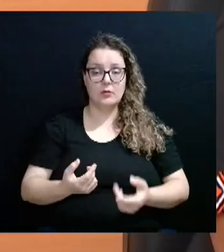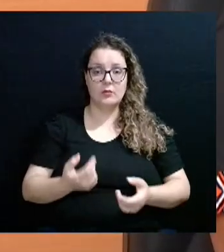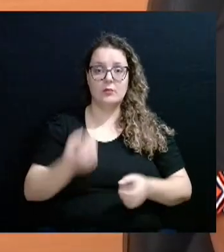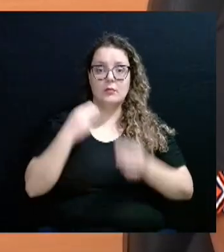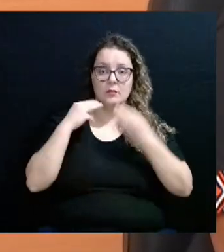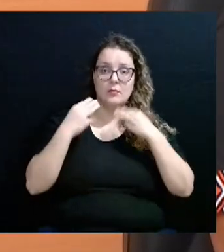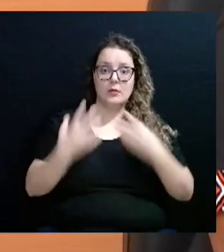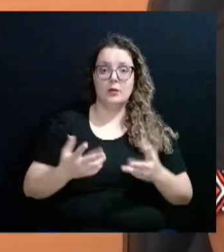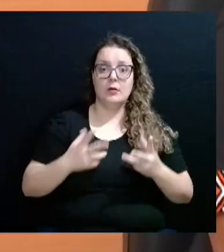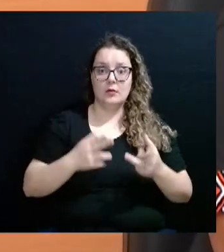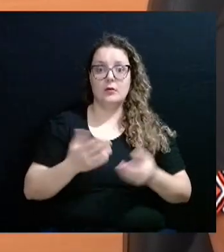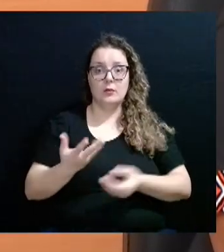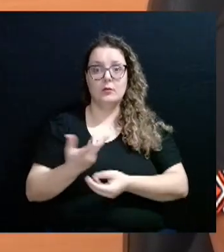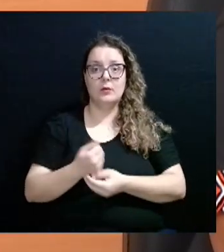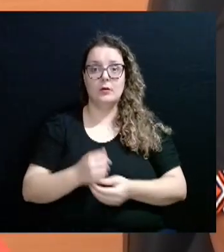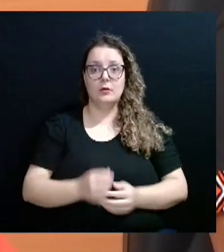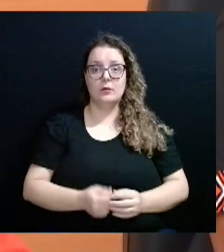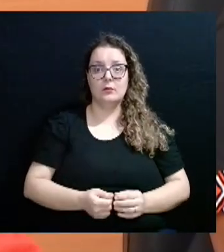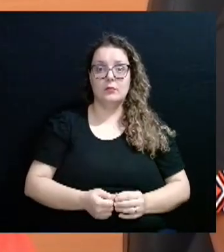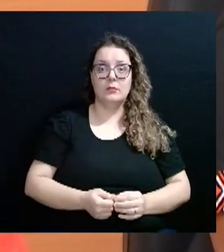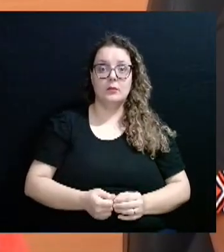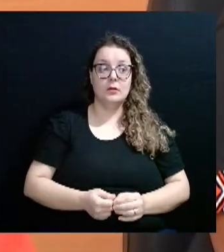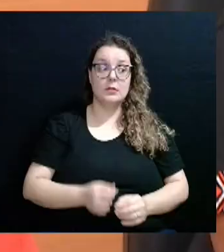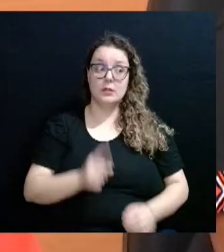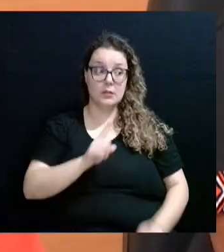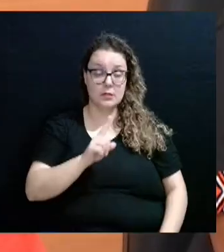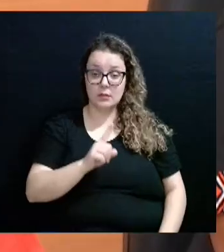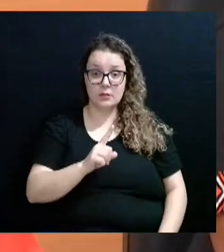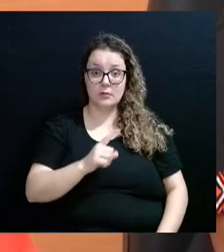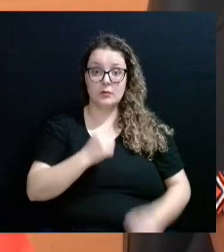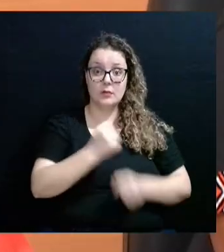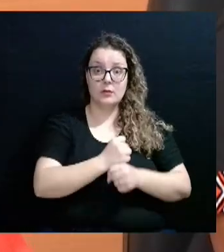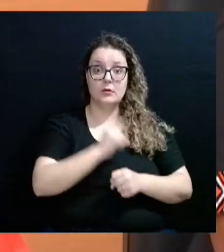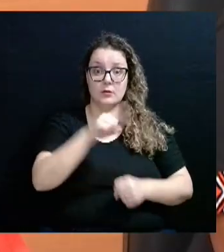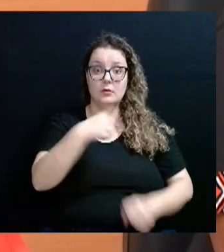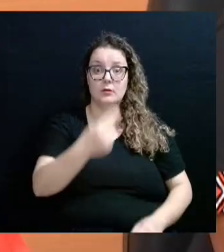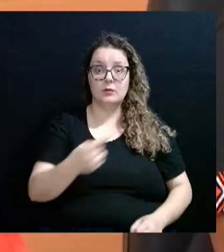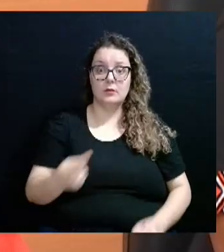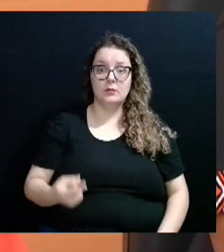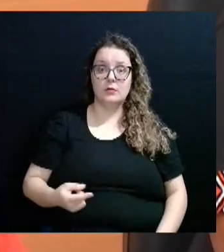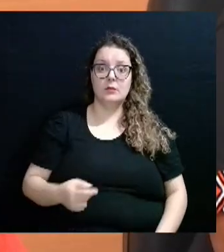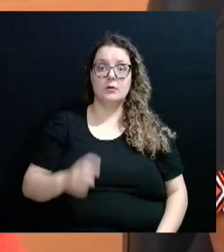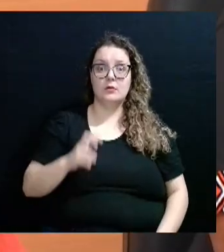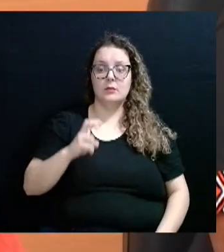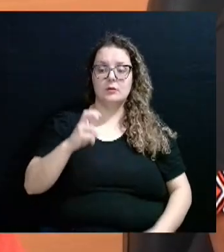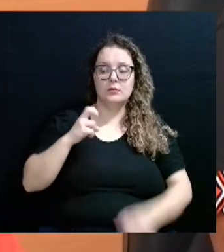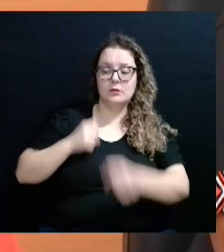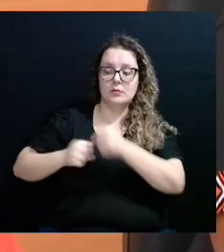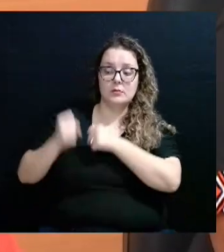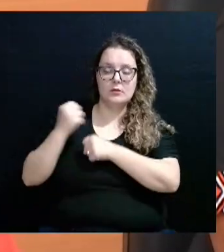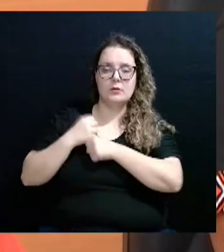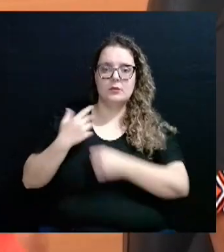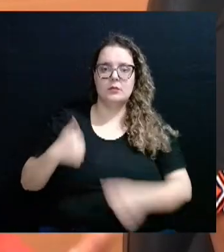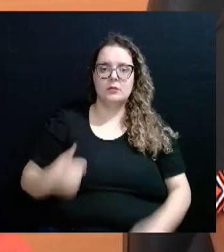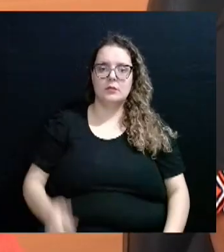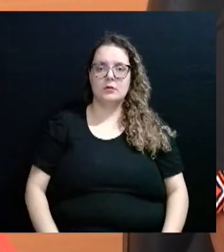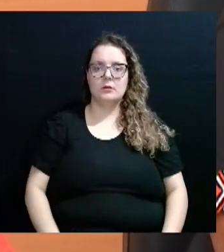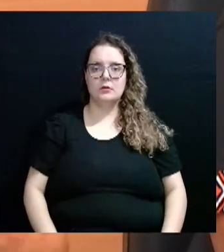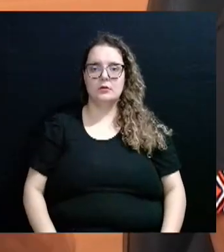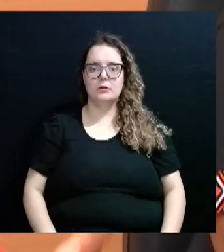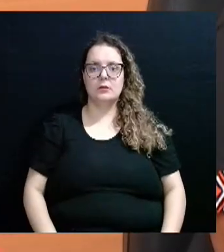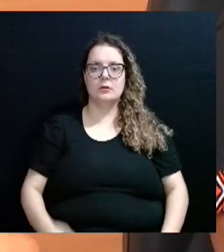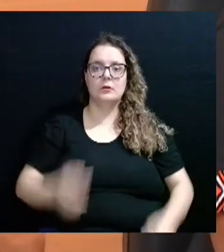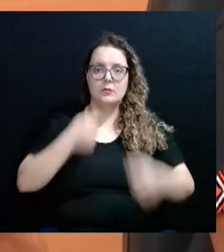né? E não. Anos depois, recentemente, uns 5 anos atrás, essa entrevista veio à